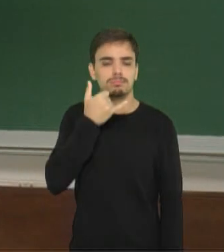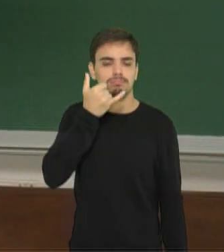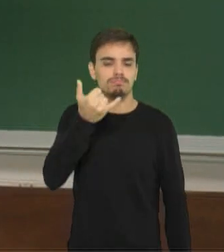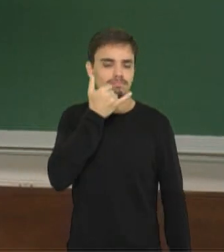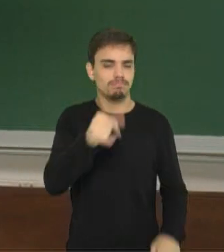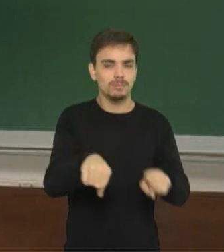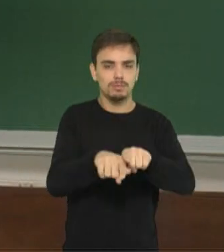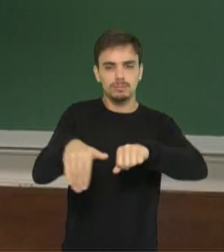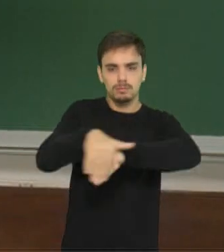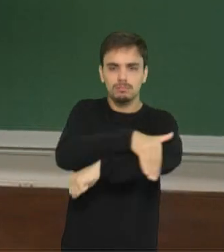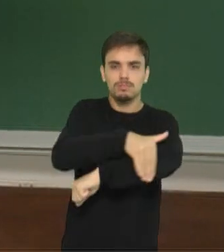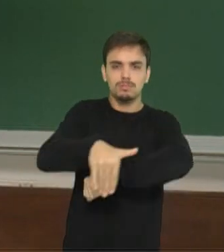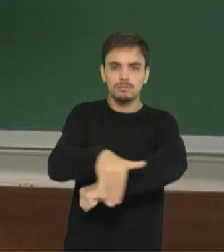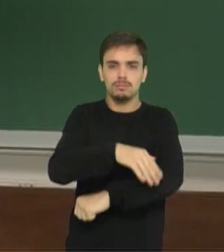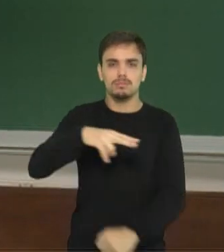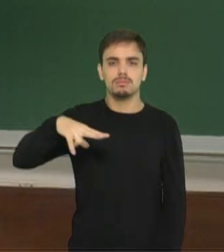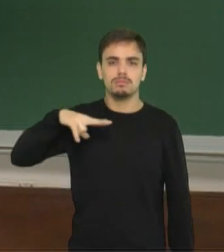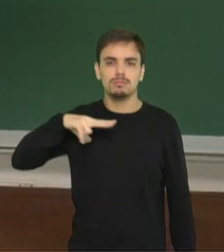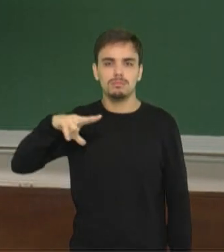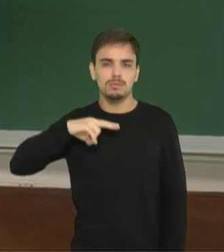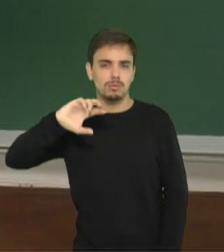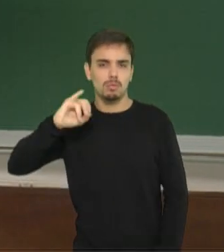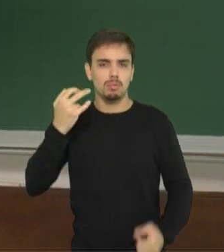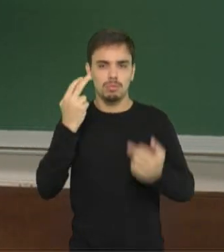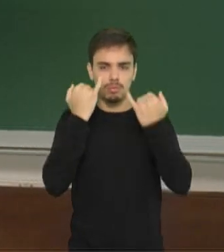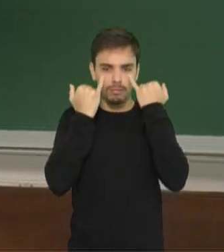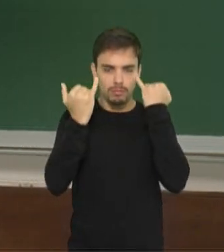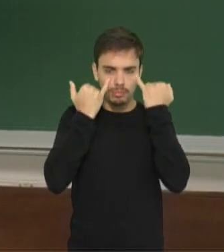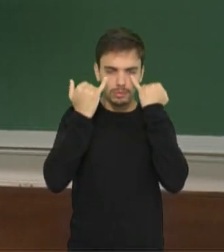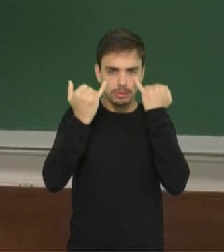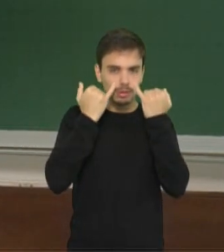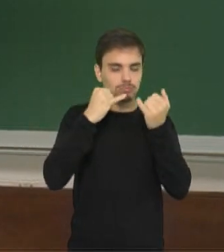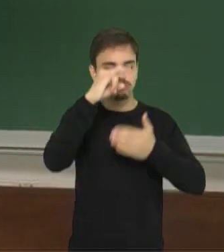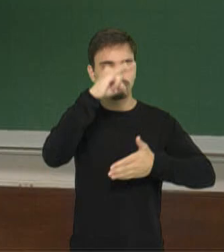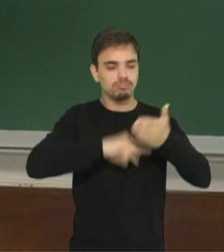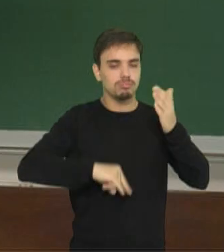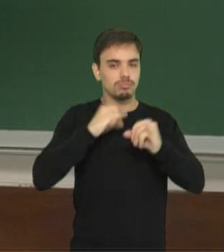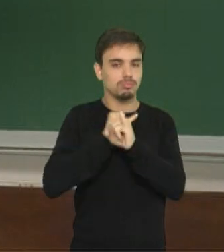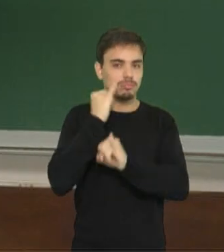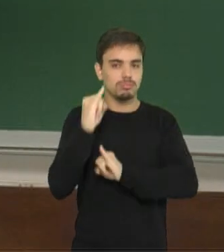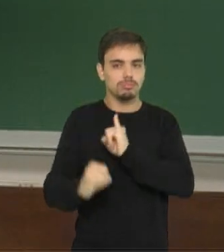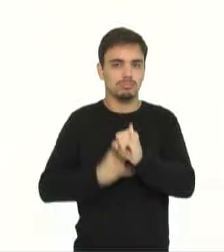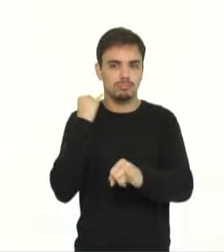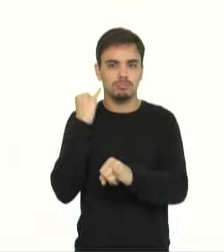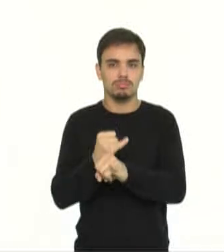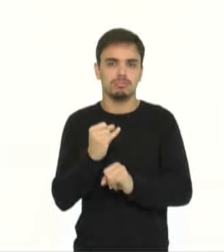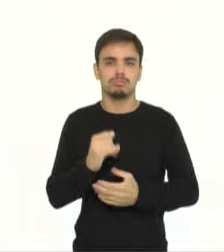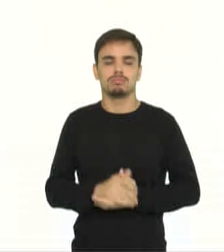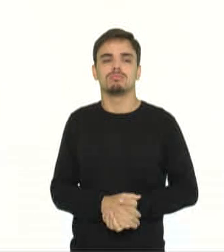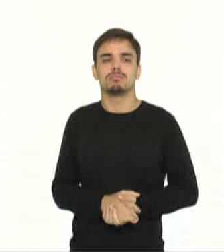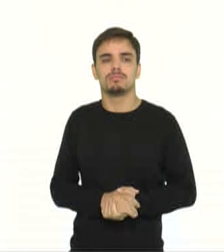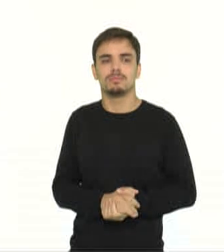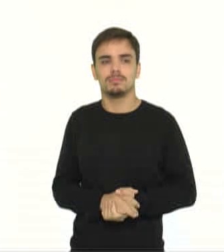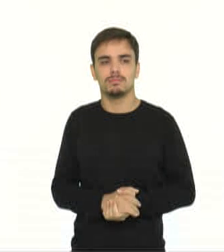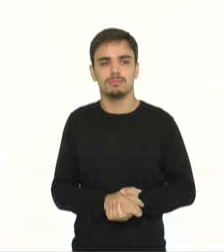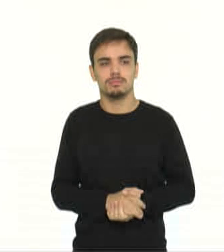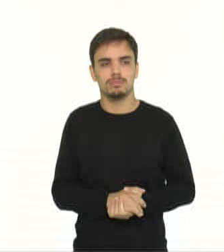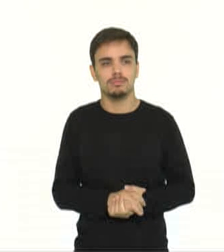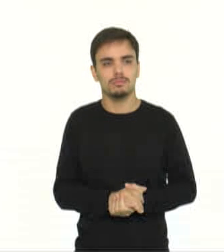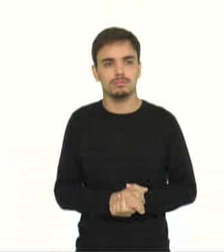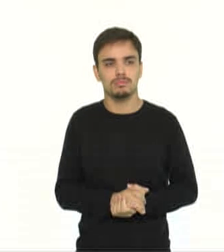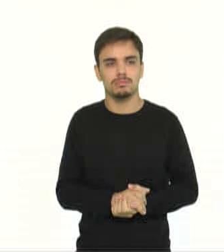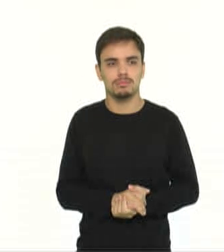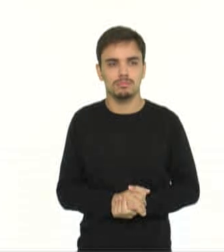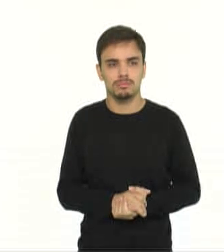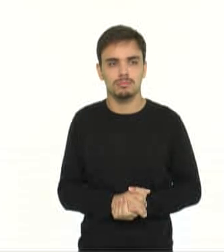endereço pessoal ou informações, né, de documento online. Never take compromising pictures or videos of